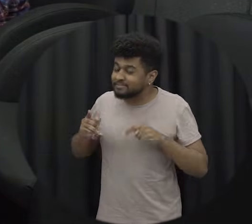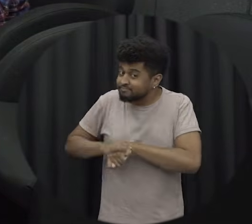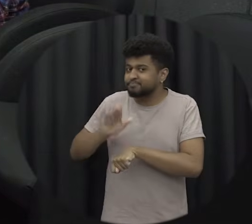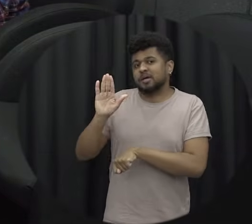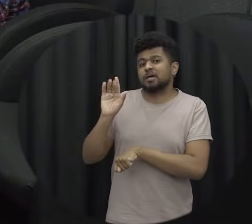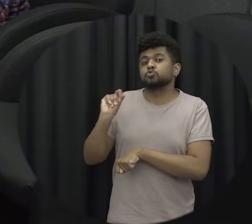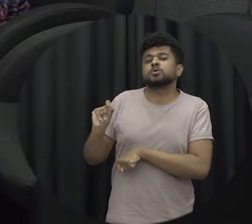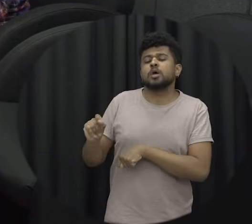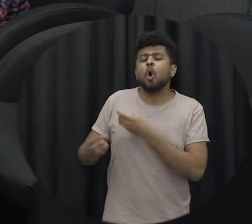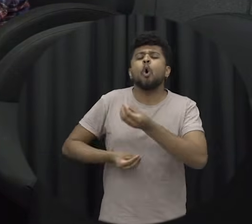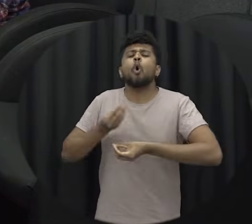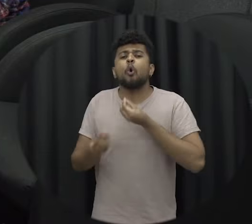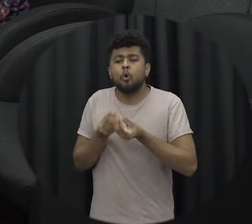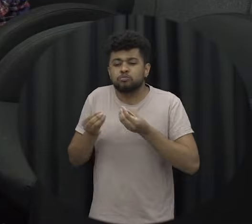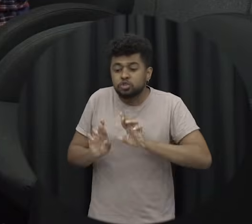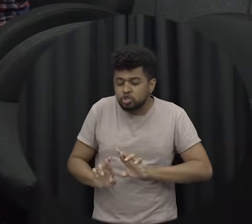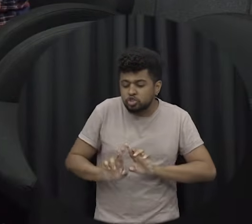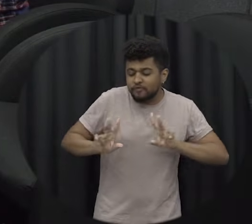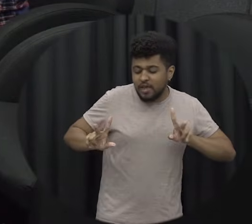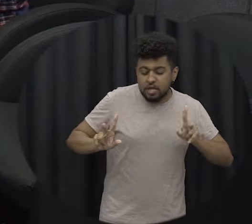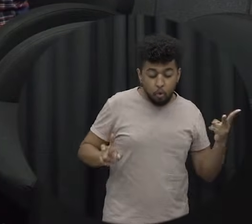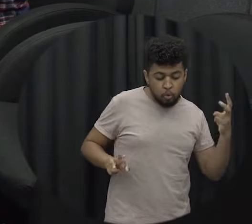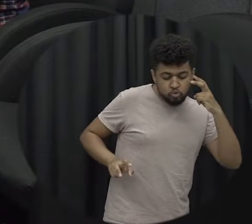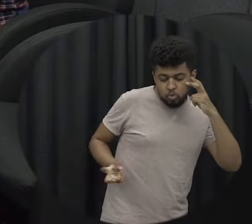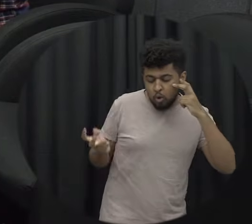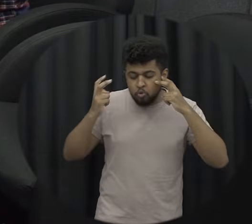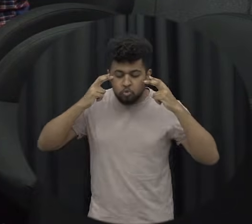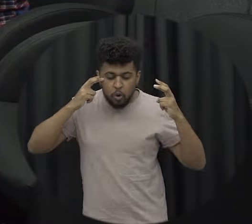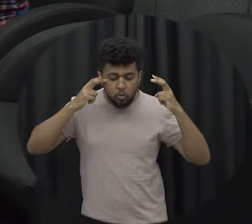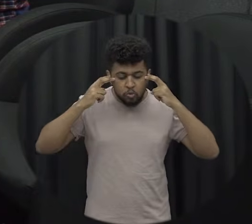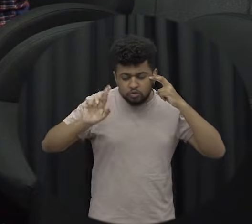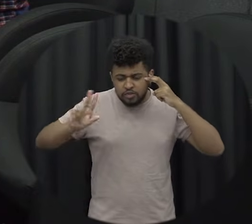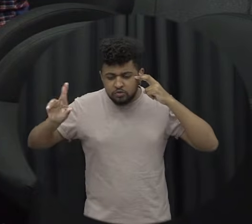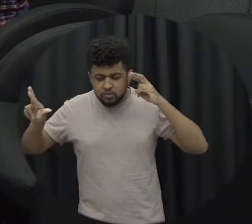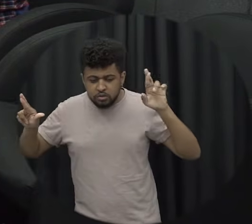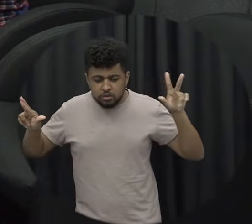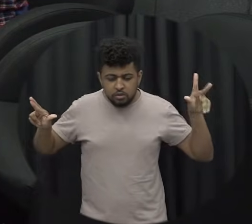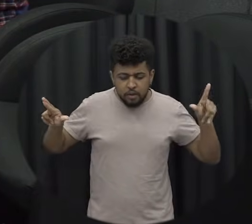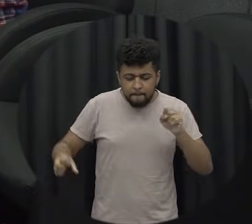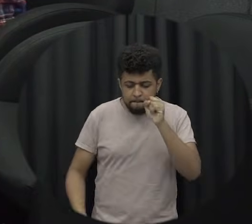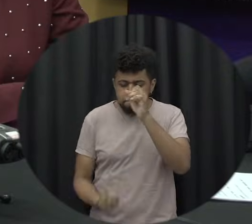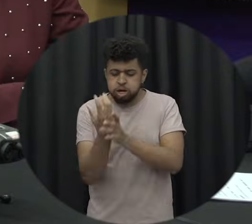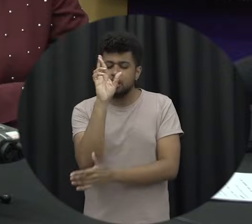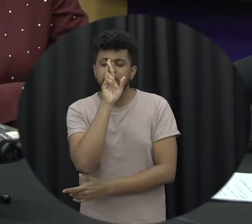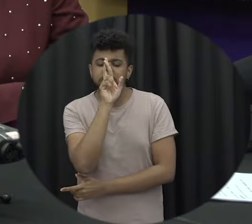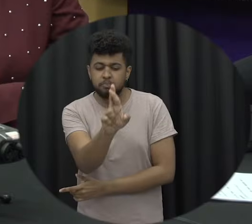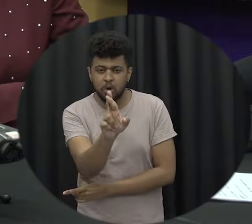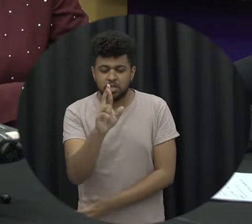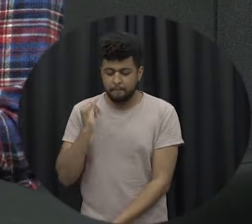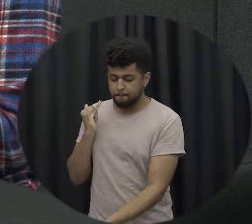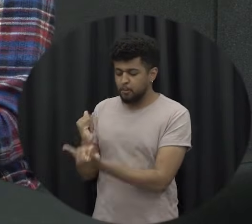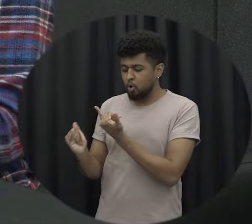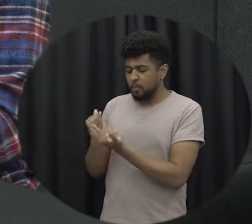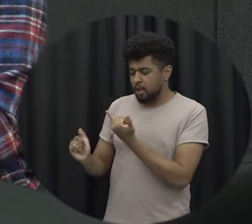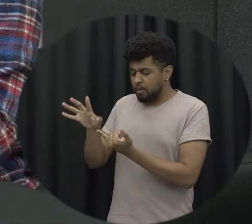diferentes culturas produzem respostas para problemas parecidos, né? Você, em um determinado